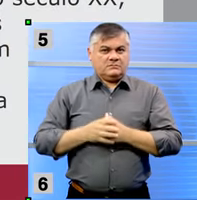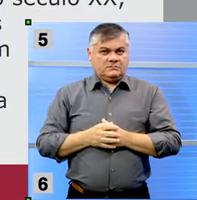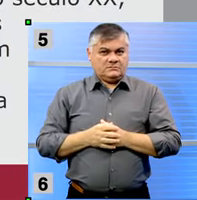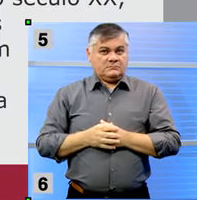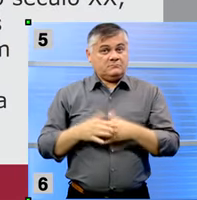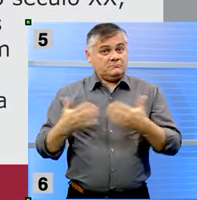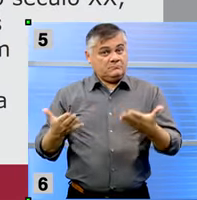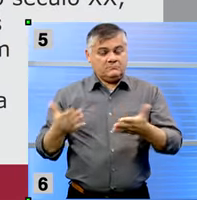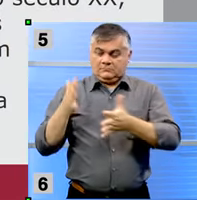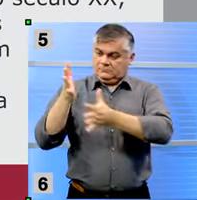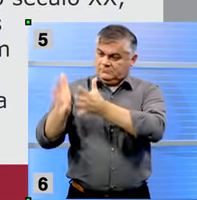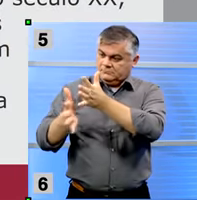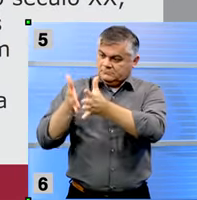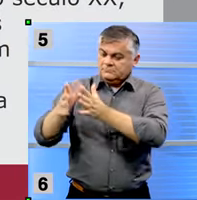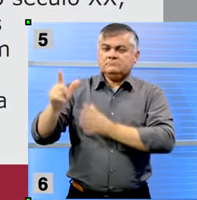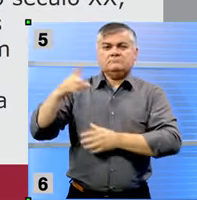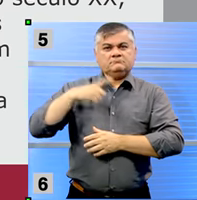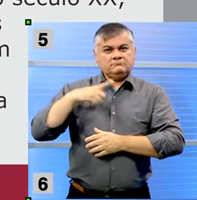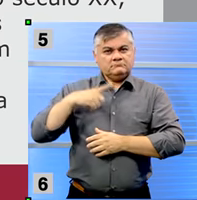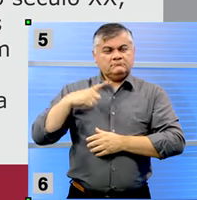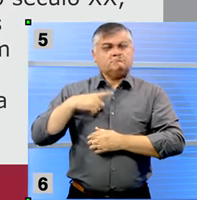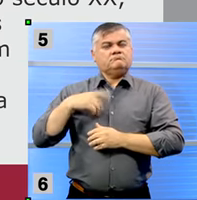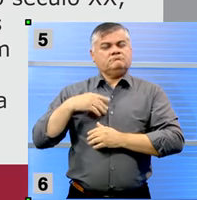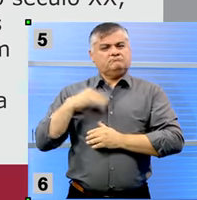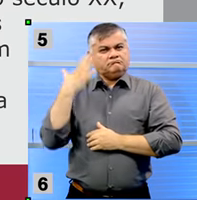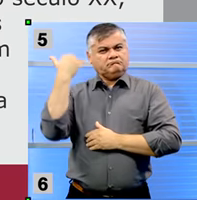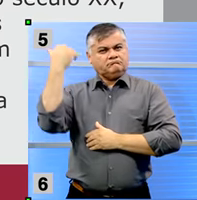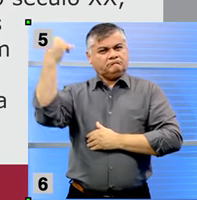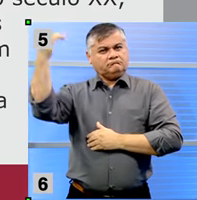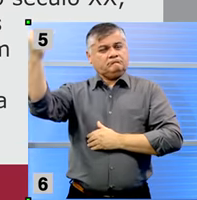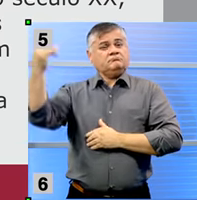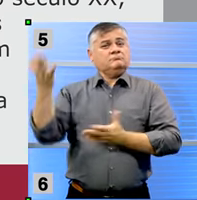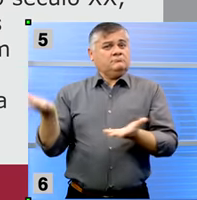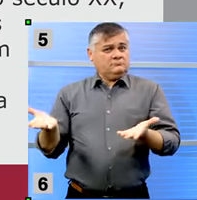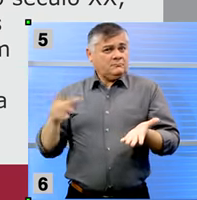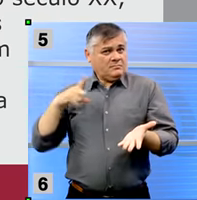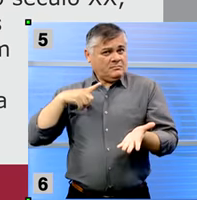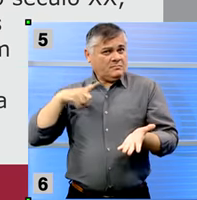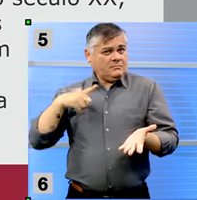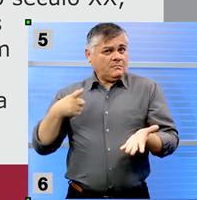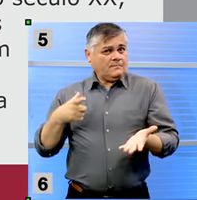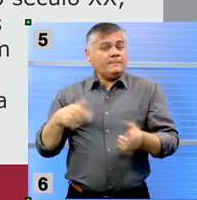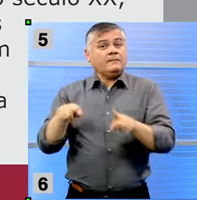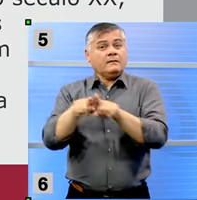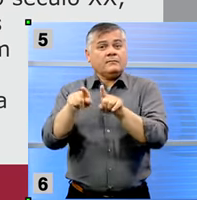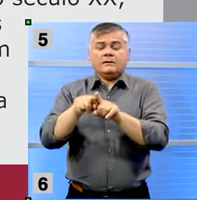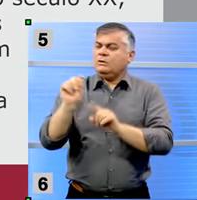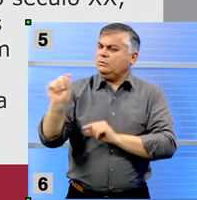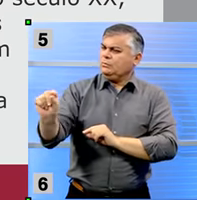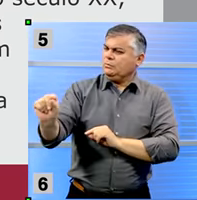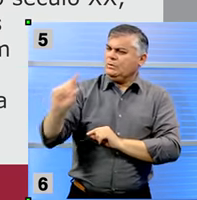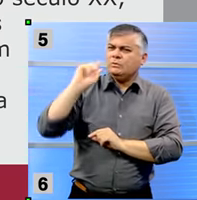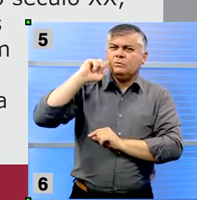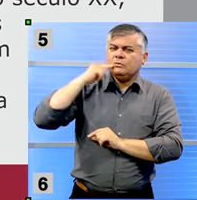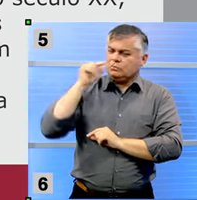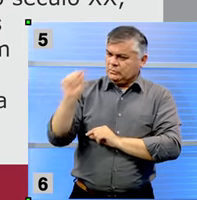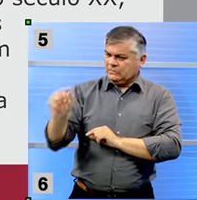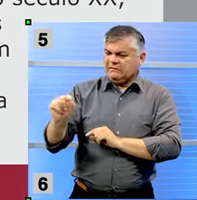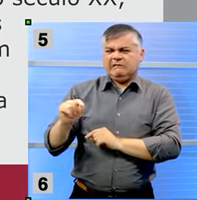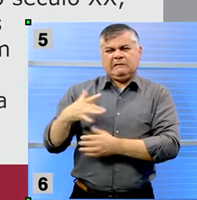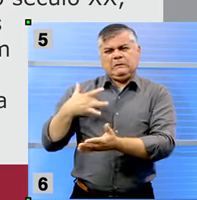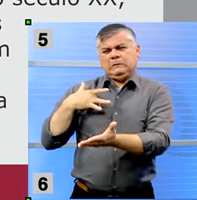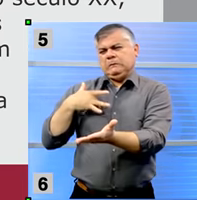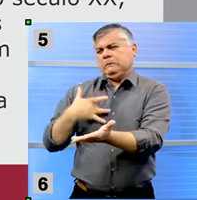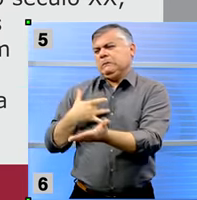sua estrutura, o seu status de língua, ela também vem trazendo um outro olhar sobre a pessoa surda. Não mais um olhar